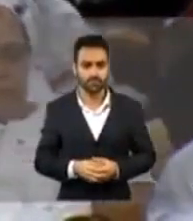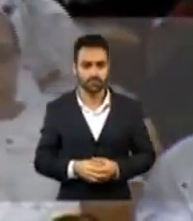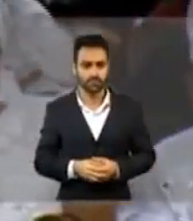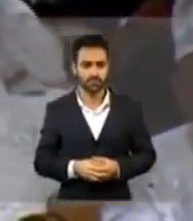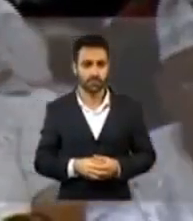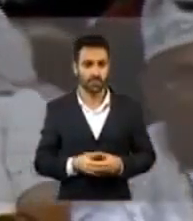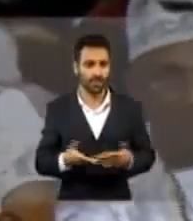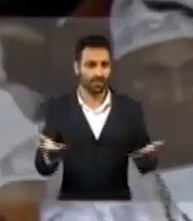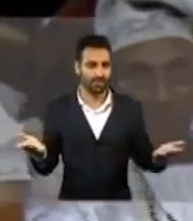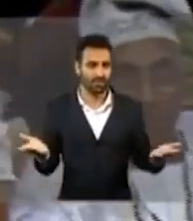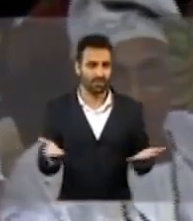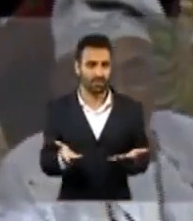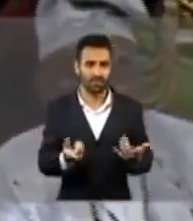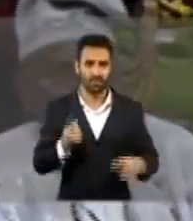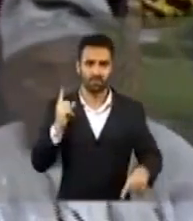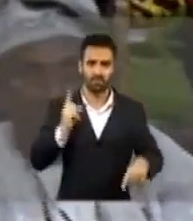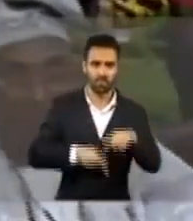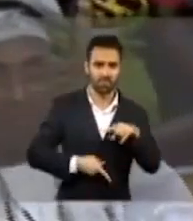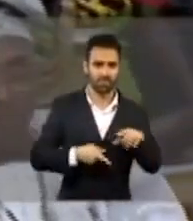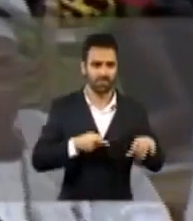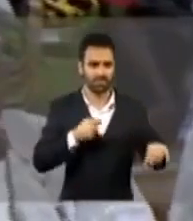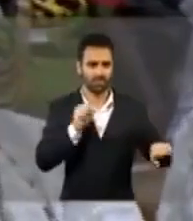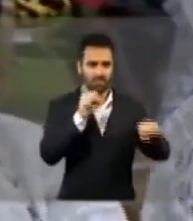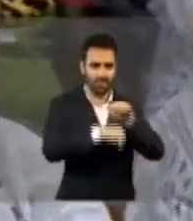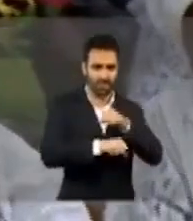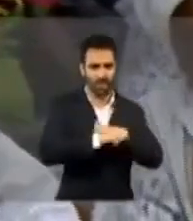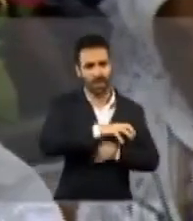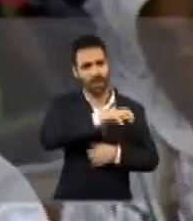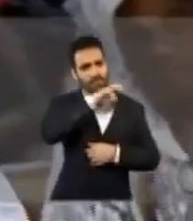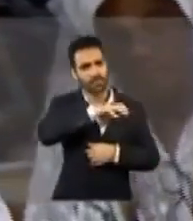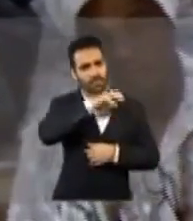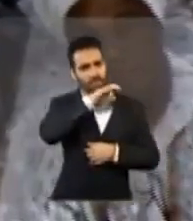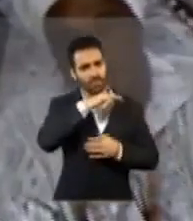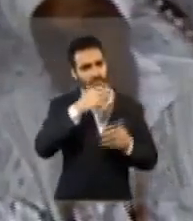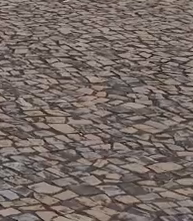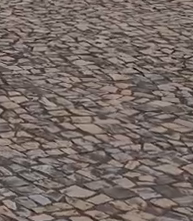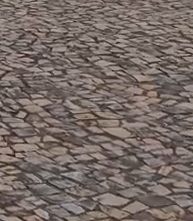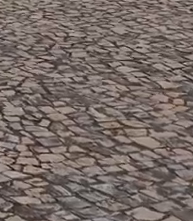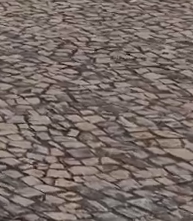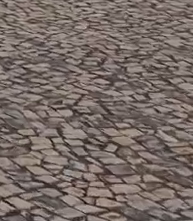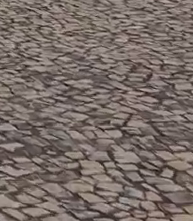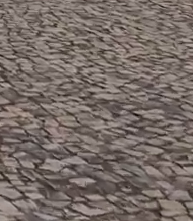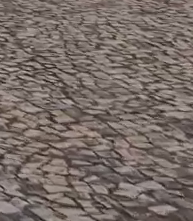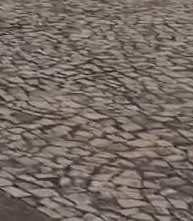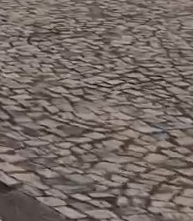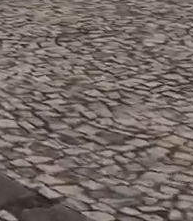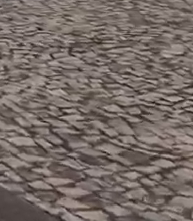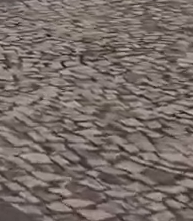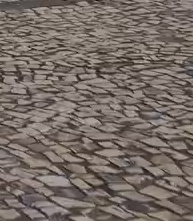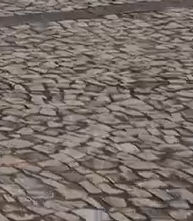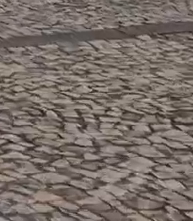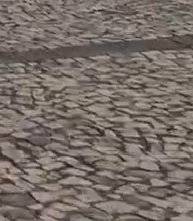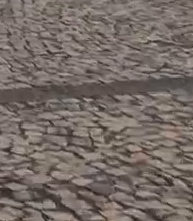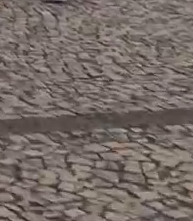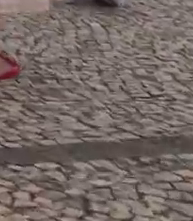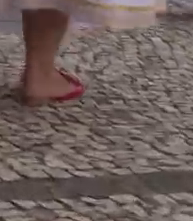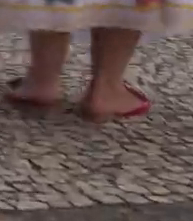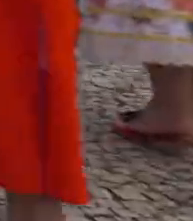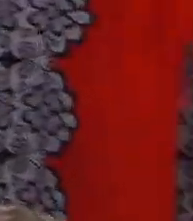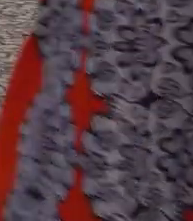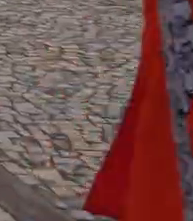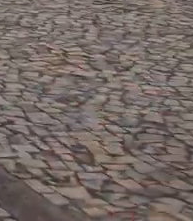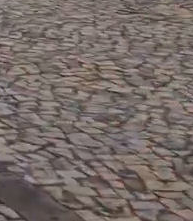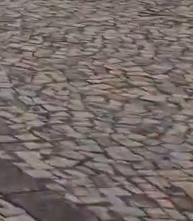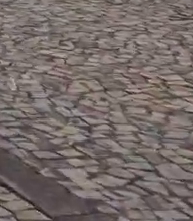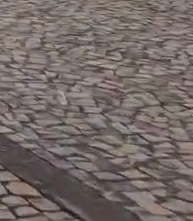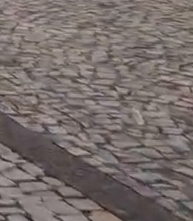este país, esta terra, é uma terra de racistas, homofóbicos, machistas, que acreditam que apenas